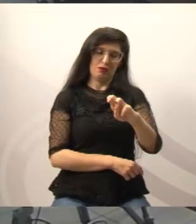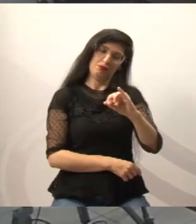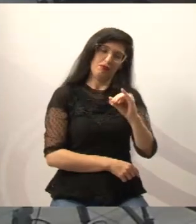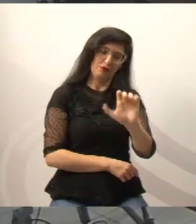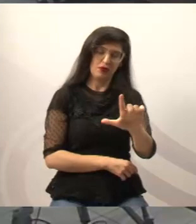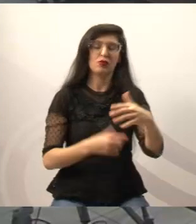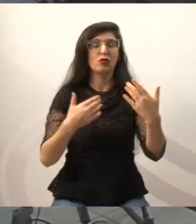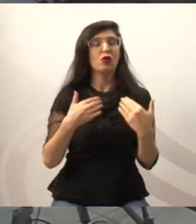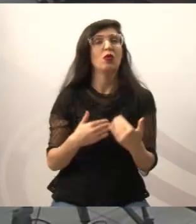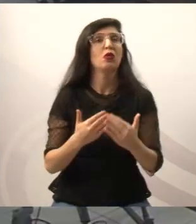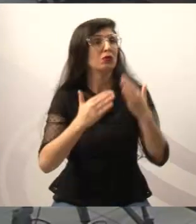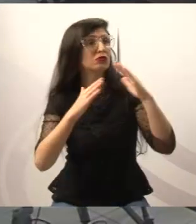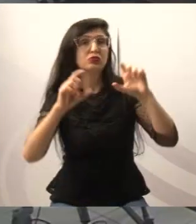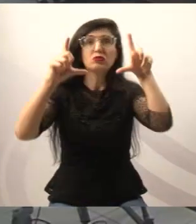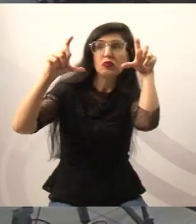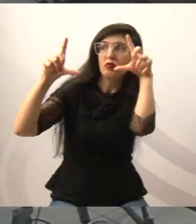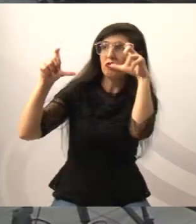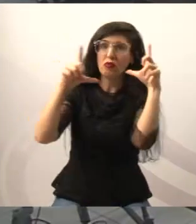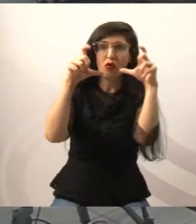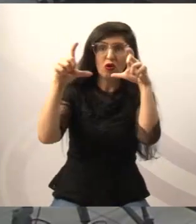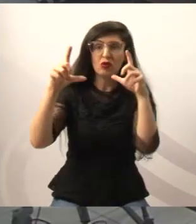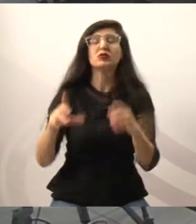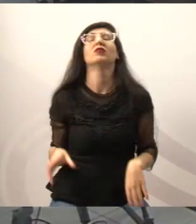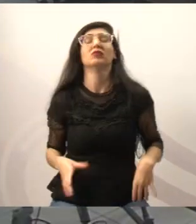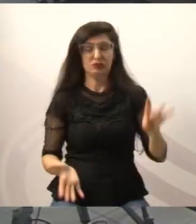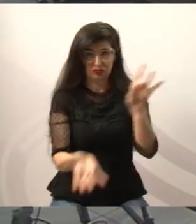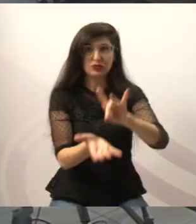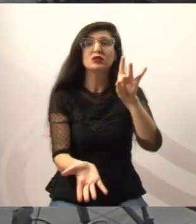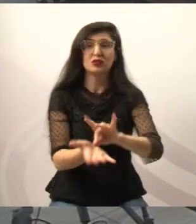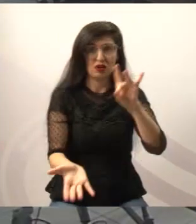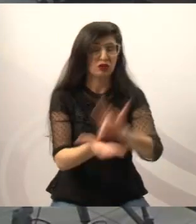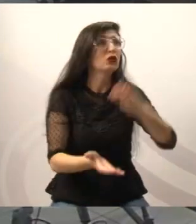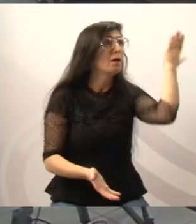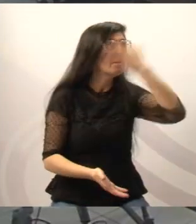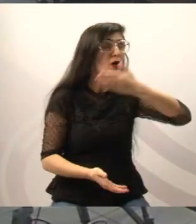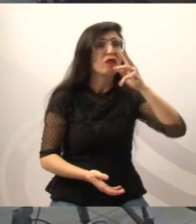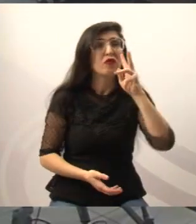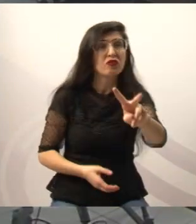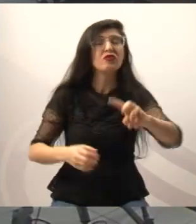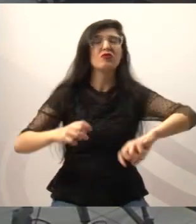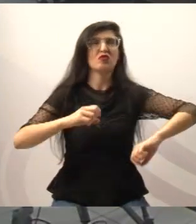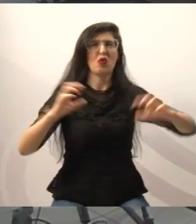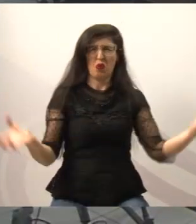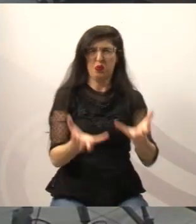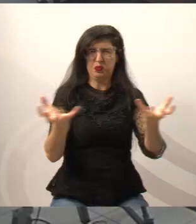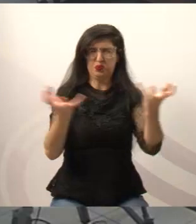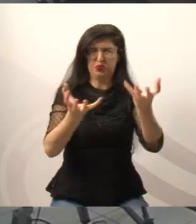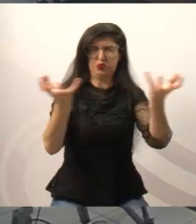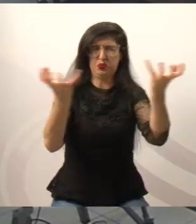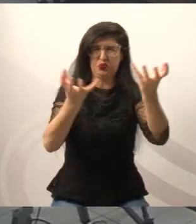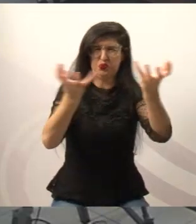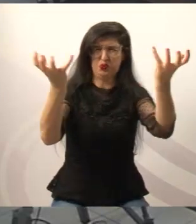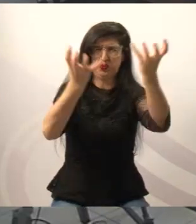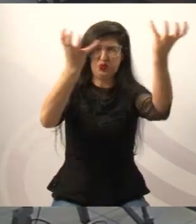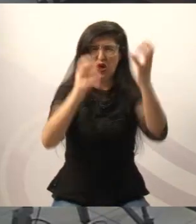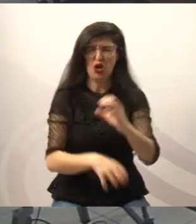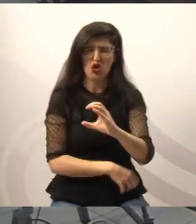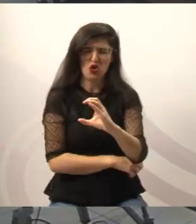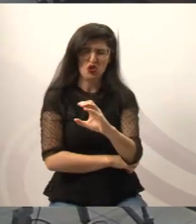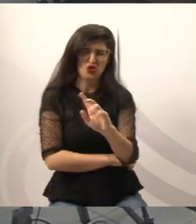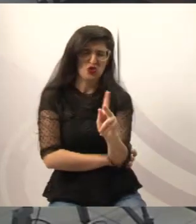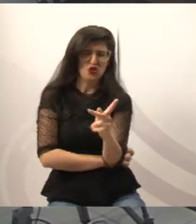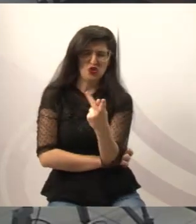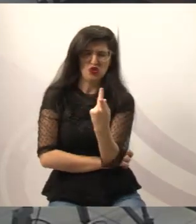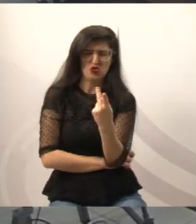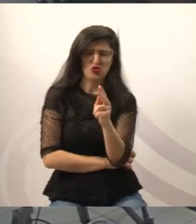pedido de informação. Está muita fumaça, essa fumaça do chumbo vai no 22 de abril, o povo